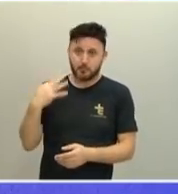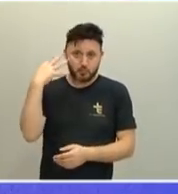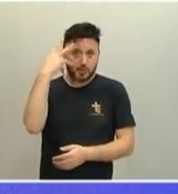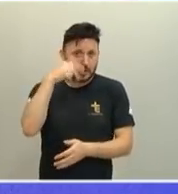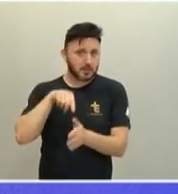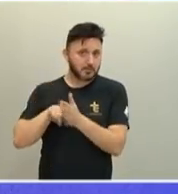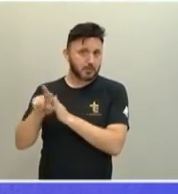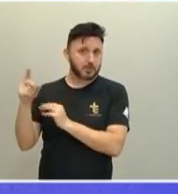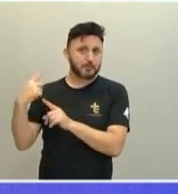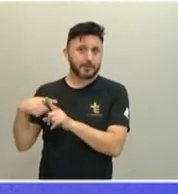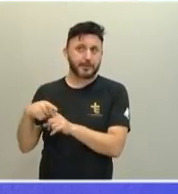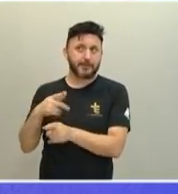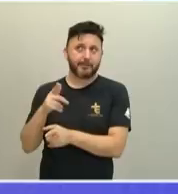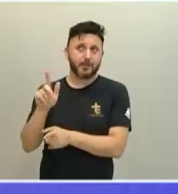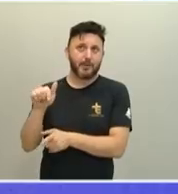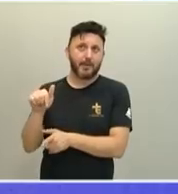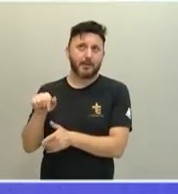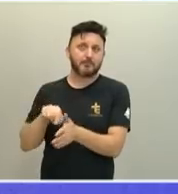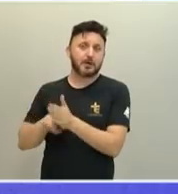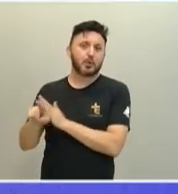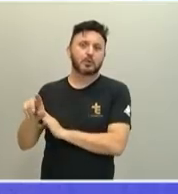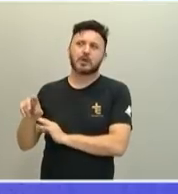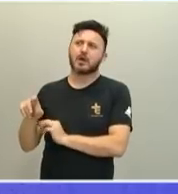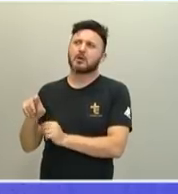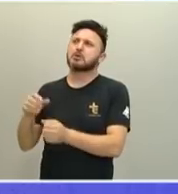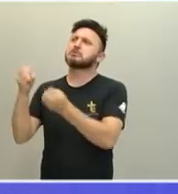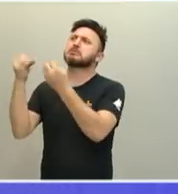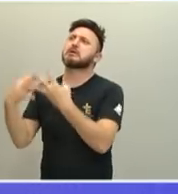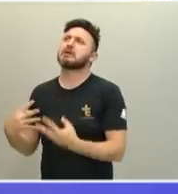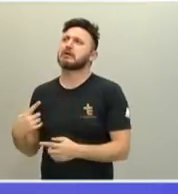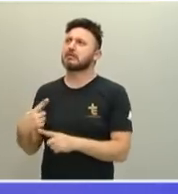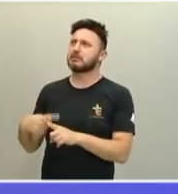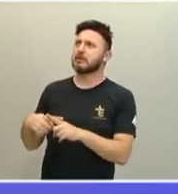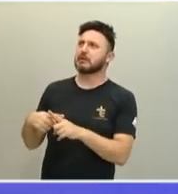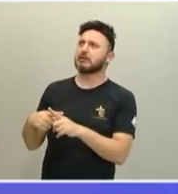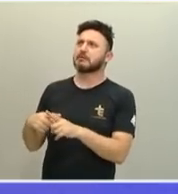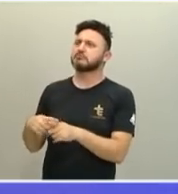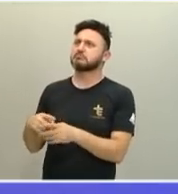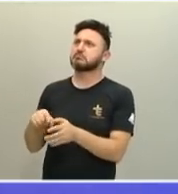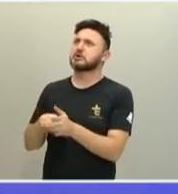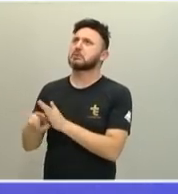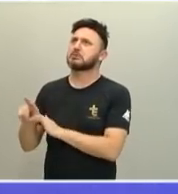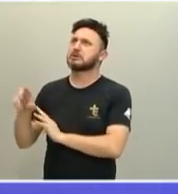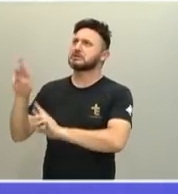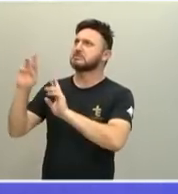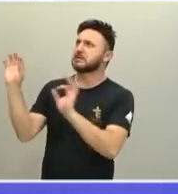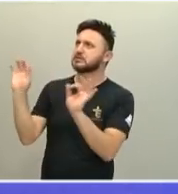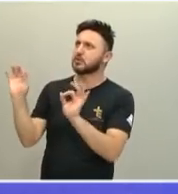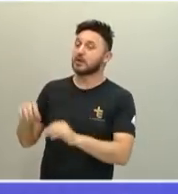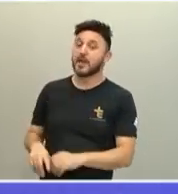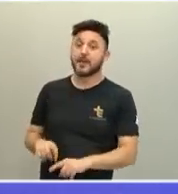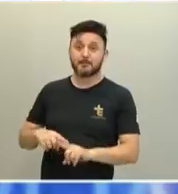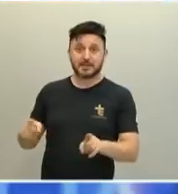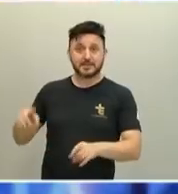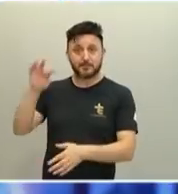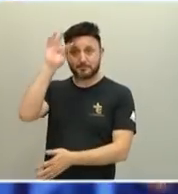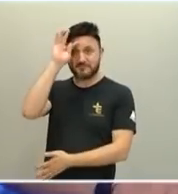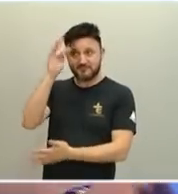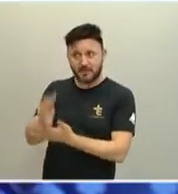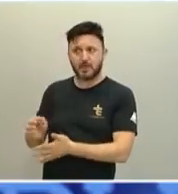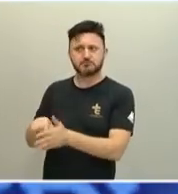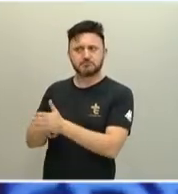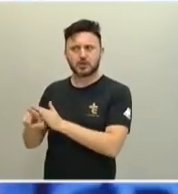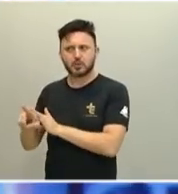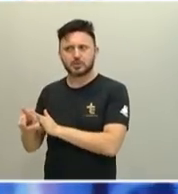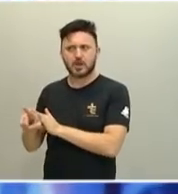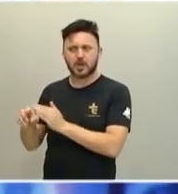sem esperança, não é uma pergunta especulativa, é uma pergunta de amor, é uma pergunta de fé. É aquele como para frente, não é um